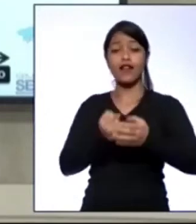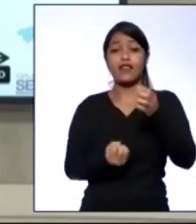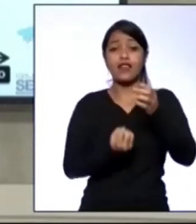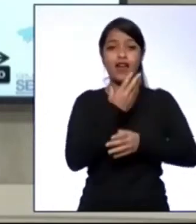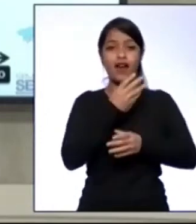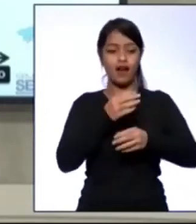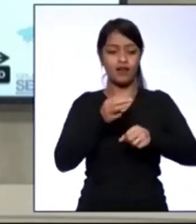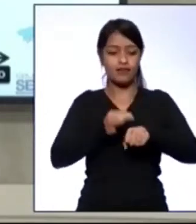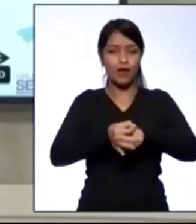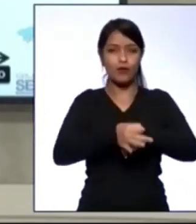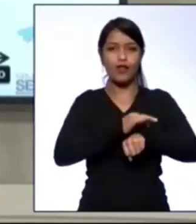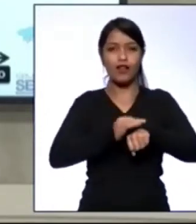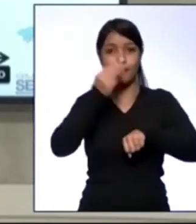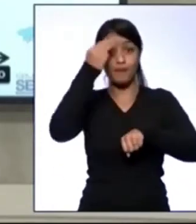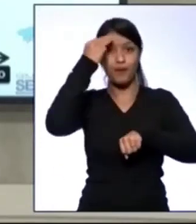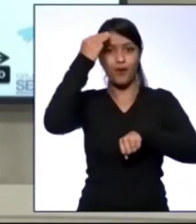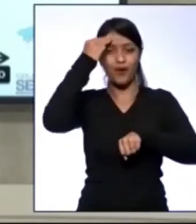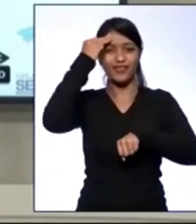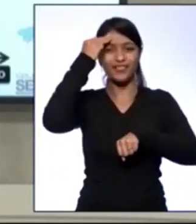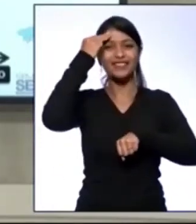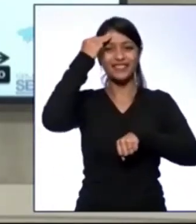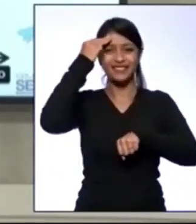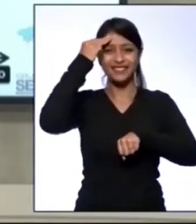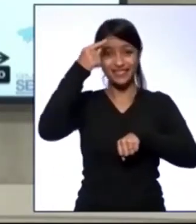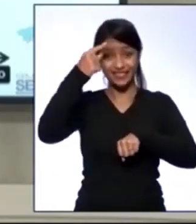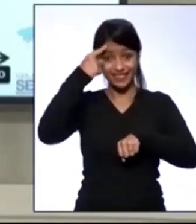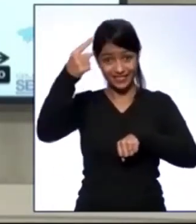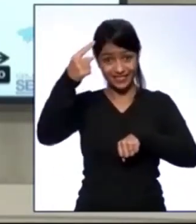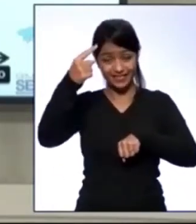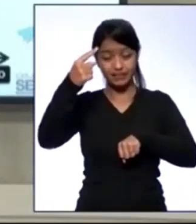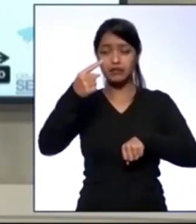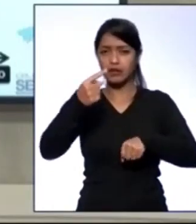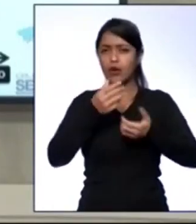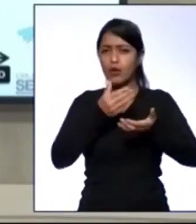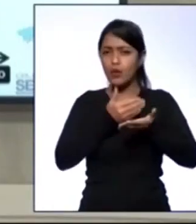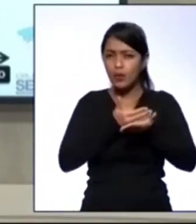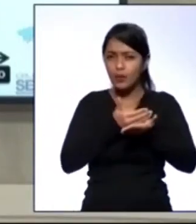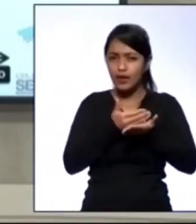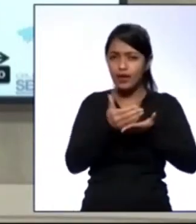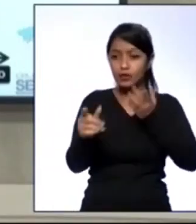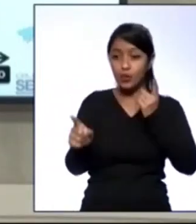memória. A resposta primária, ela é lenta,